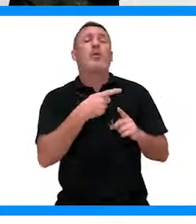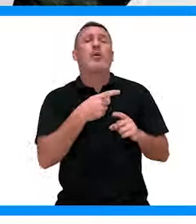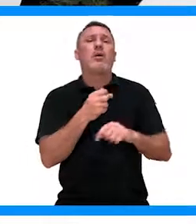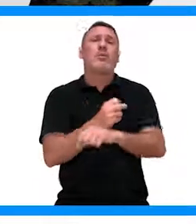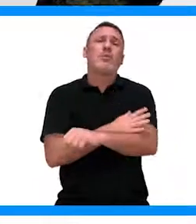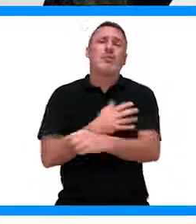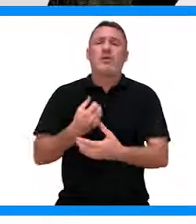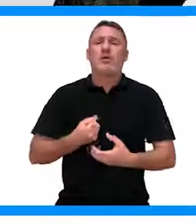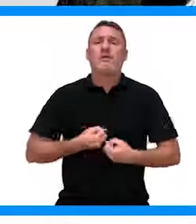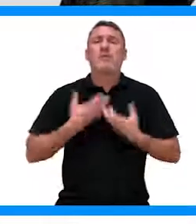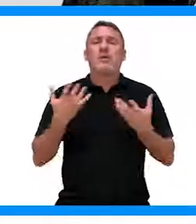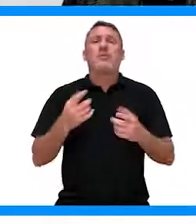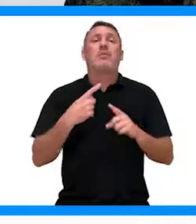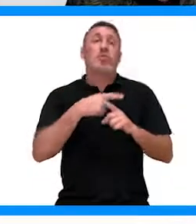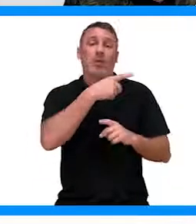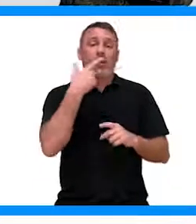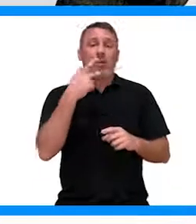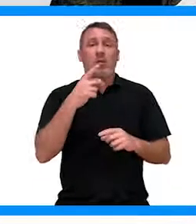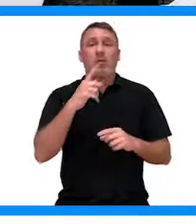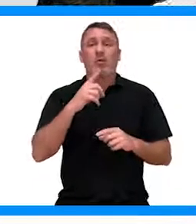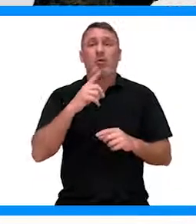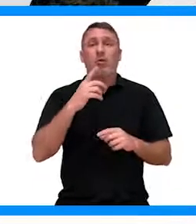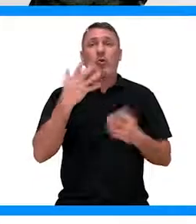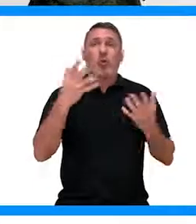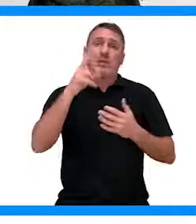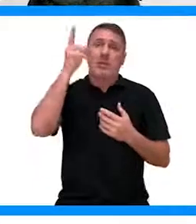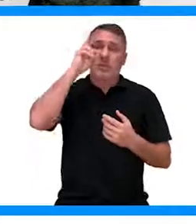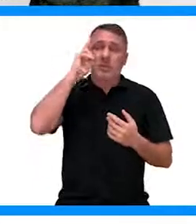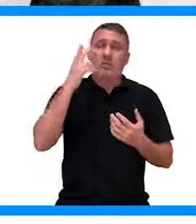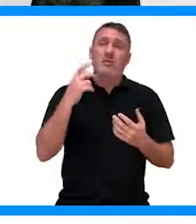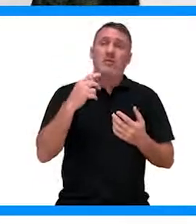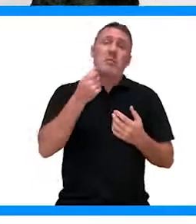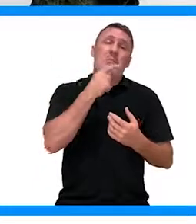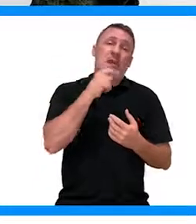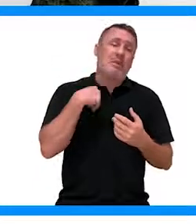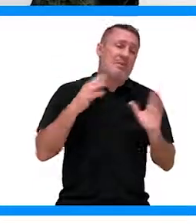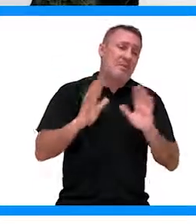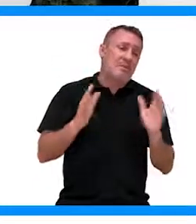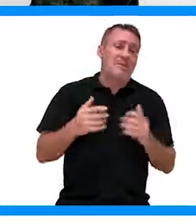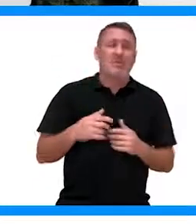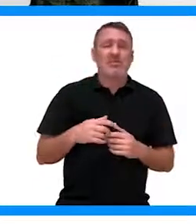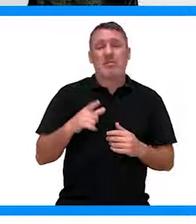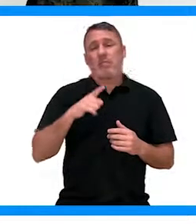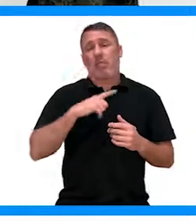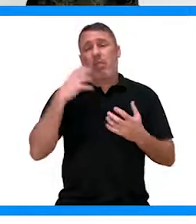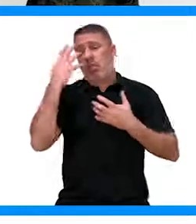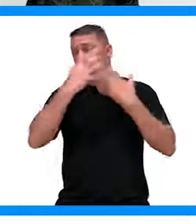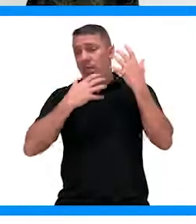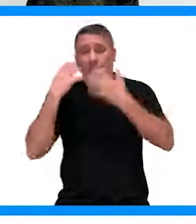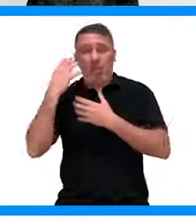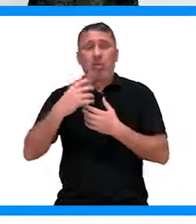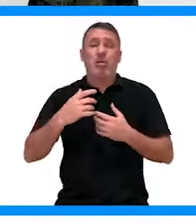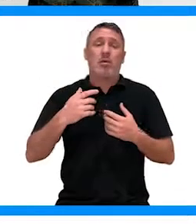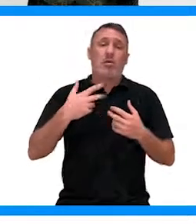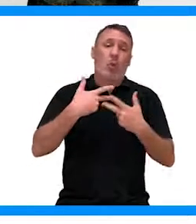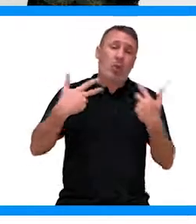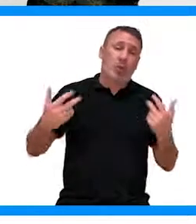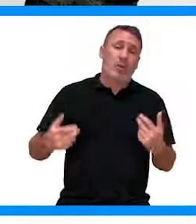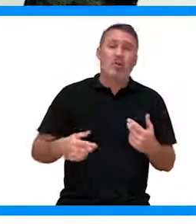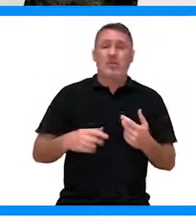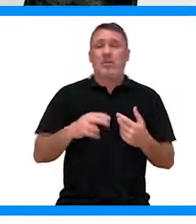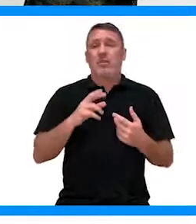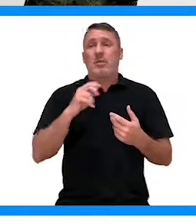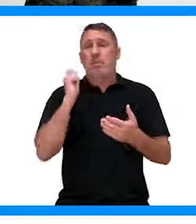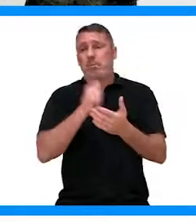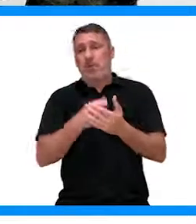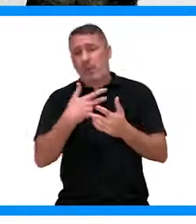características. Ele está dizendo aqui do dia dele, ele diz que não vai fazer uma crônica, que ele está cheio de coisa para